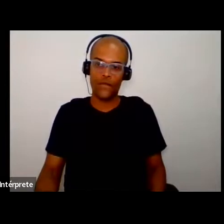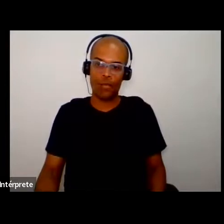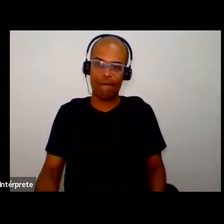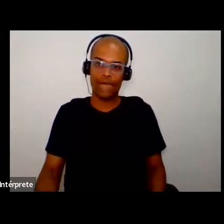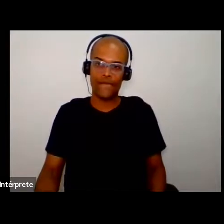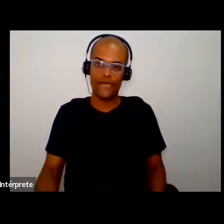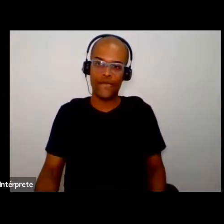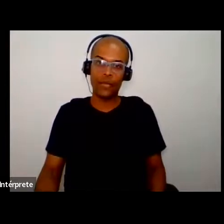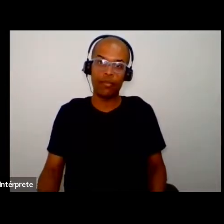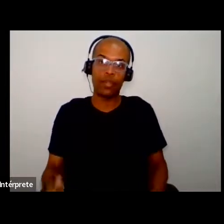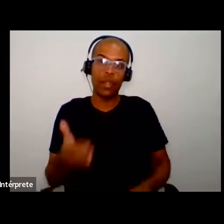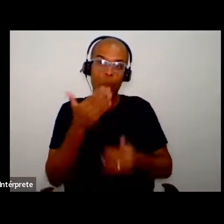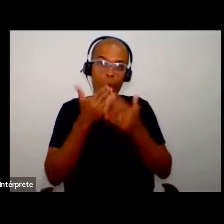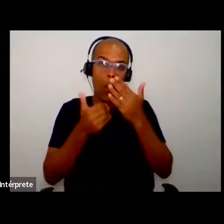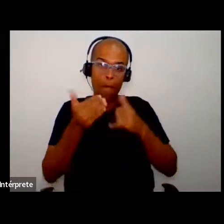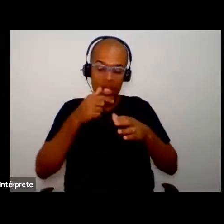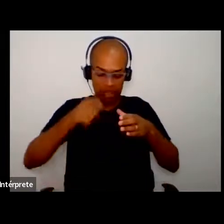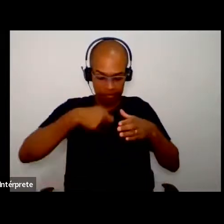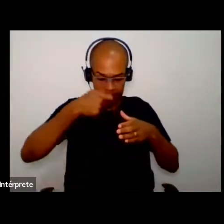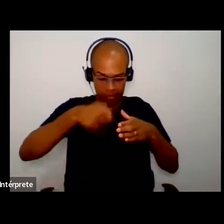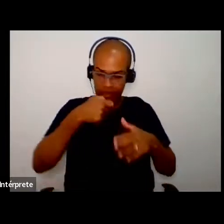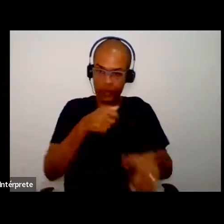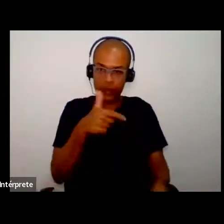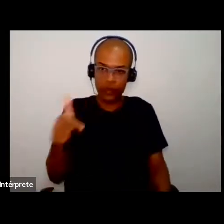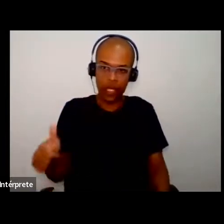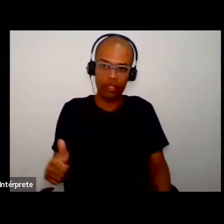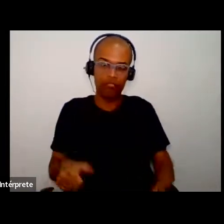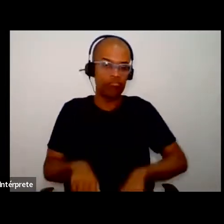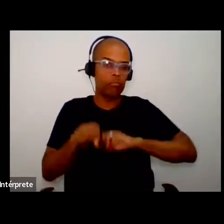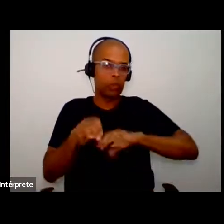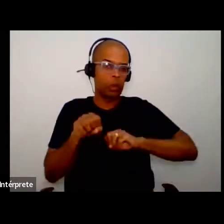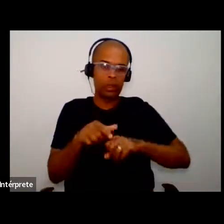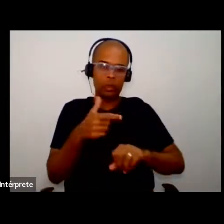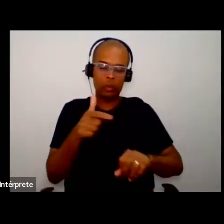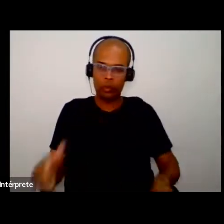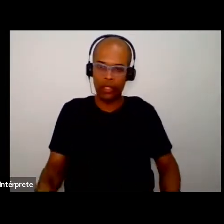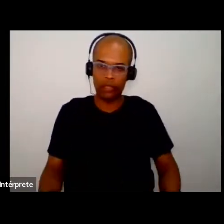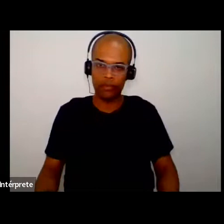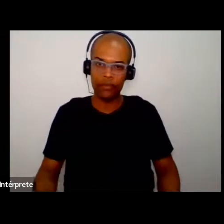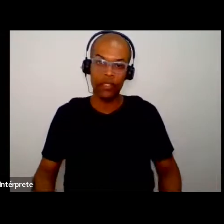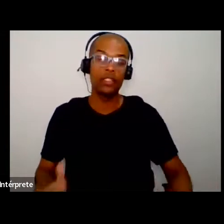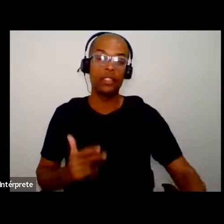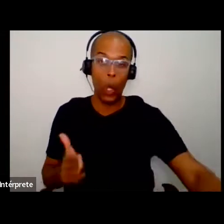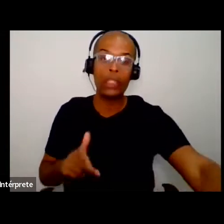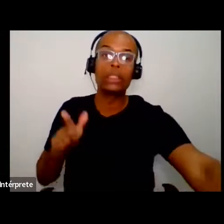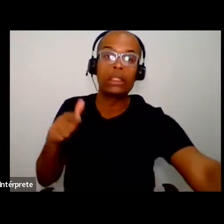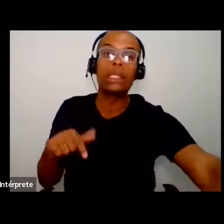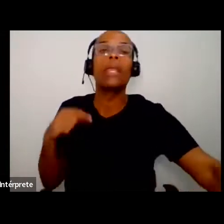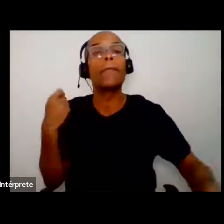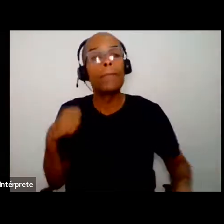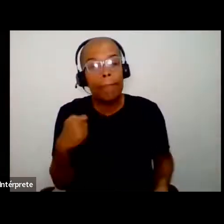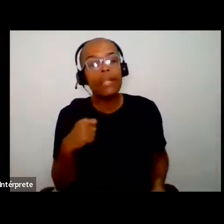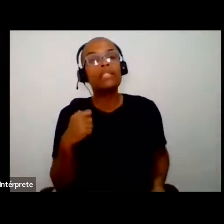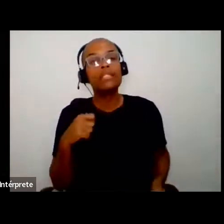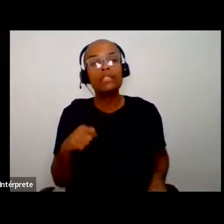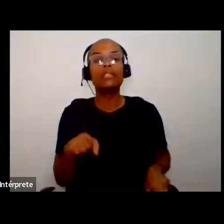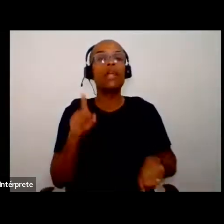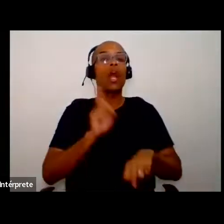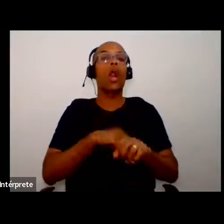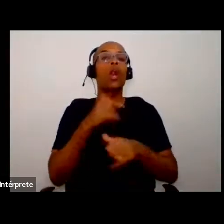tem comida no prato, saneamento, educação, aquilo que é necessário para brincar,